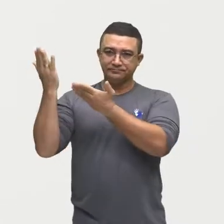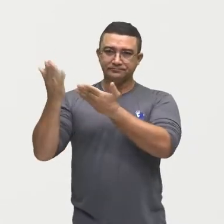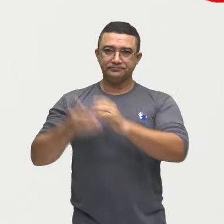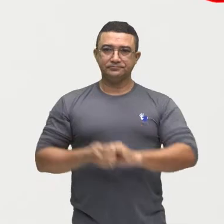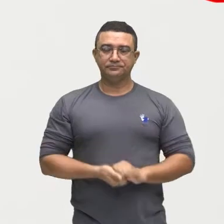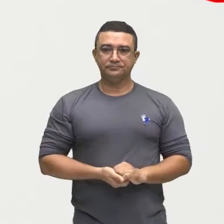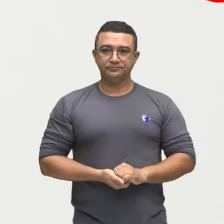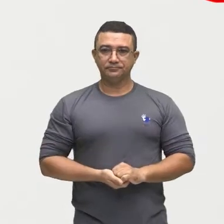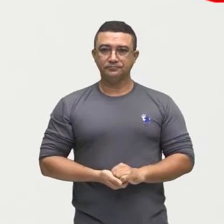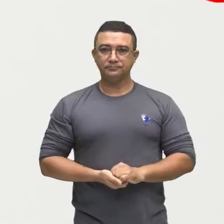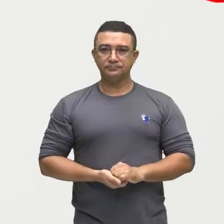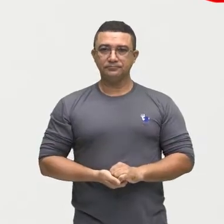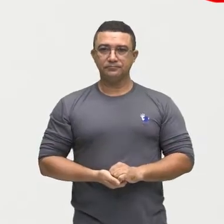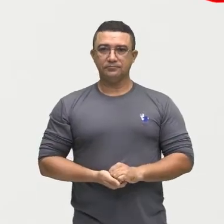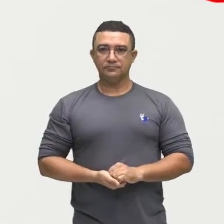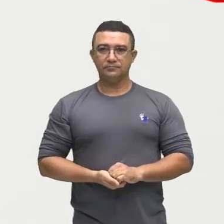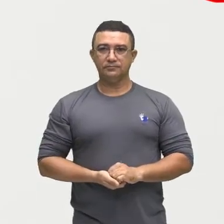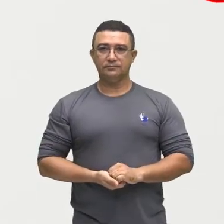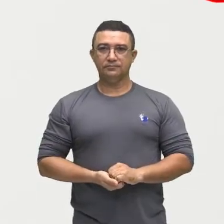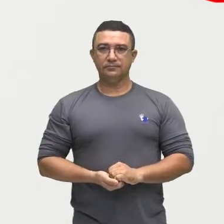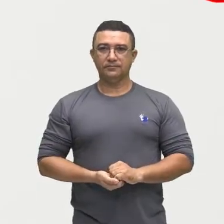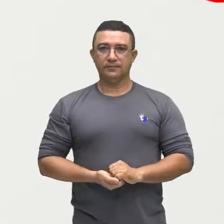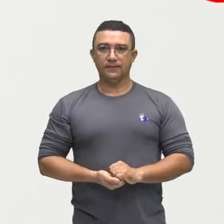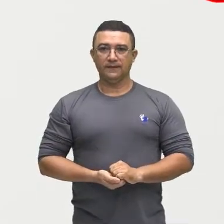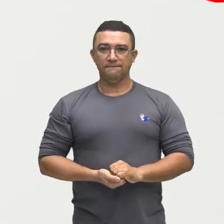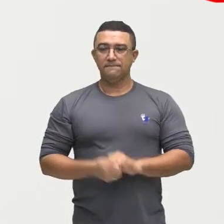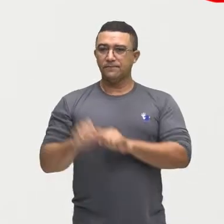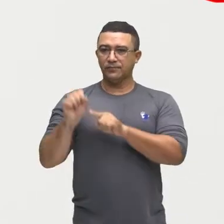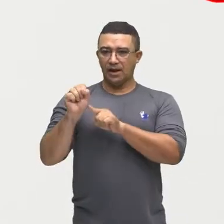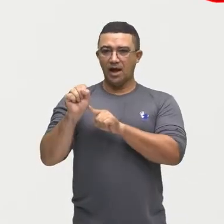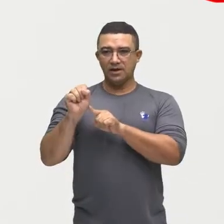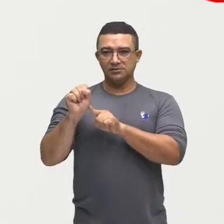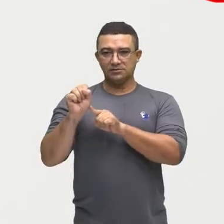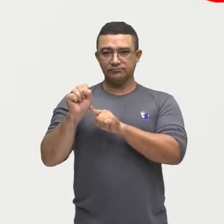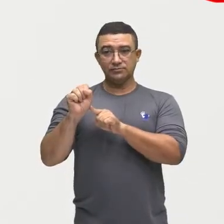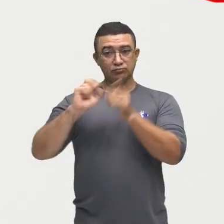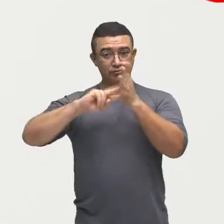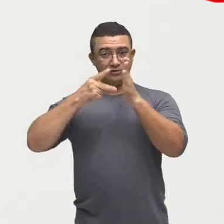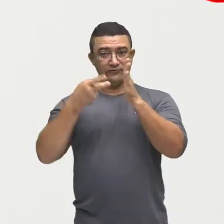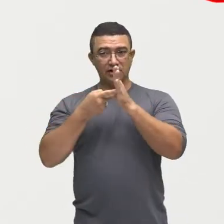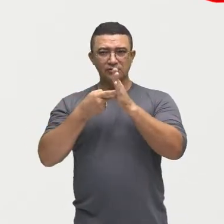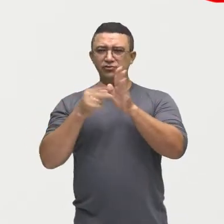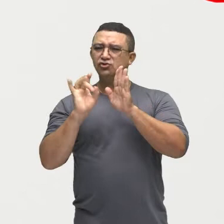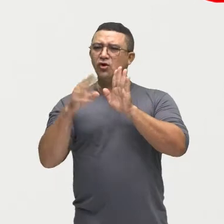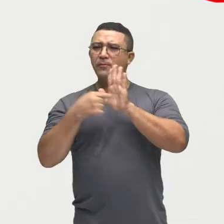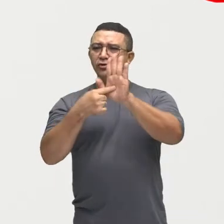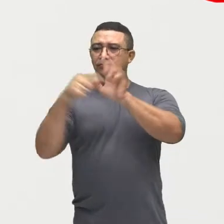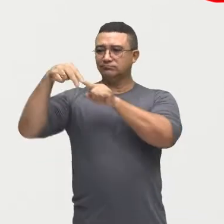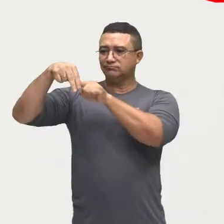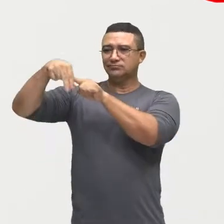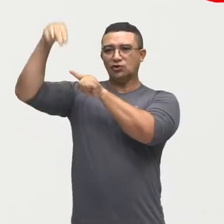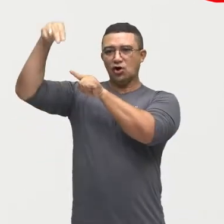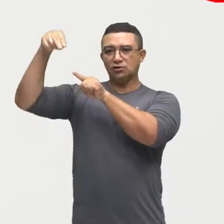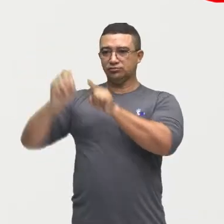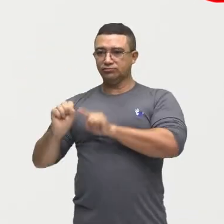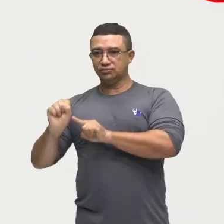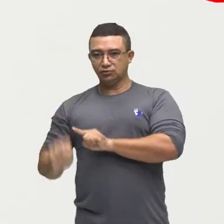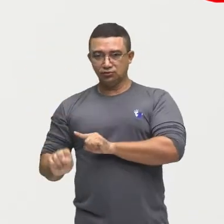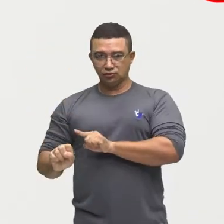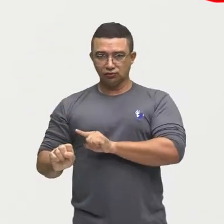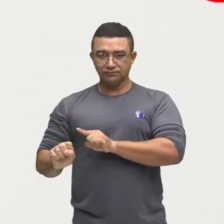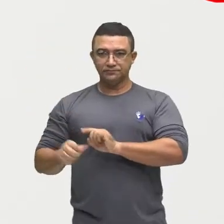o hemisfério sul. Vou colocar um Szinho aí, só para identificar aí o hemisfério sul, tá